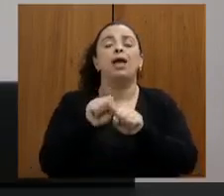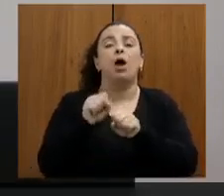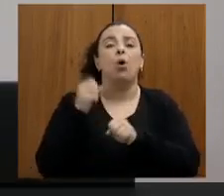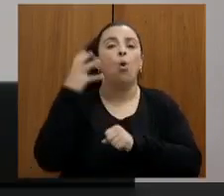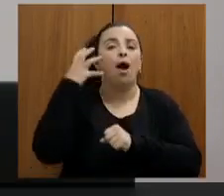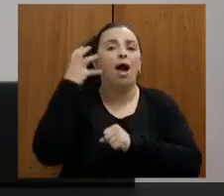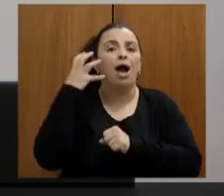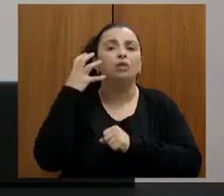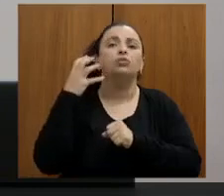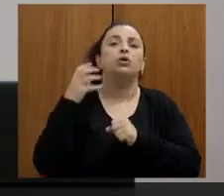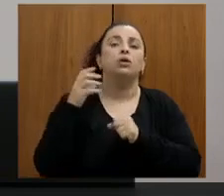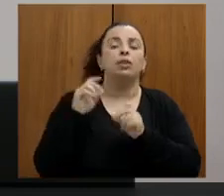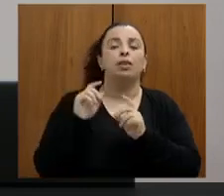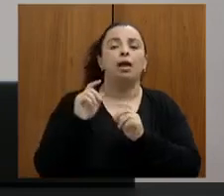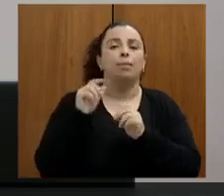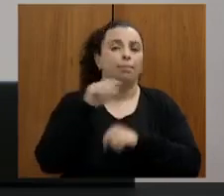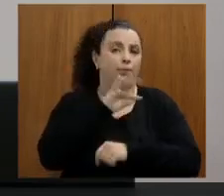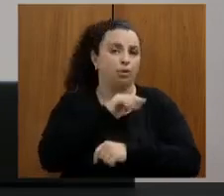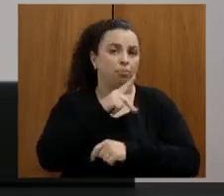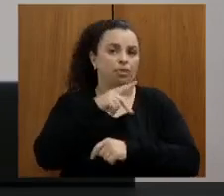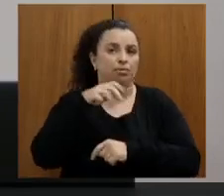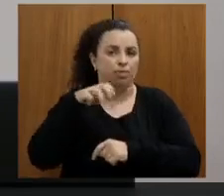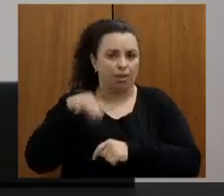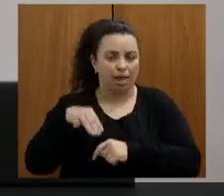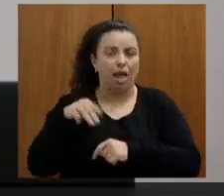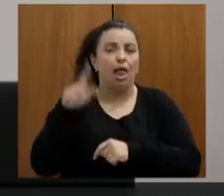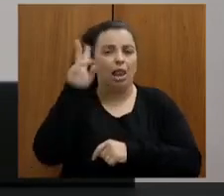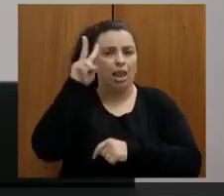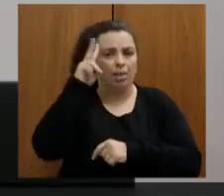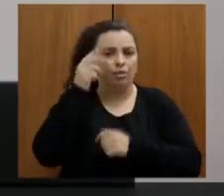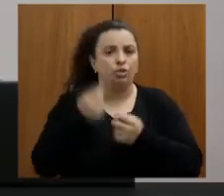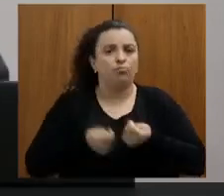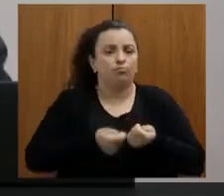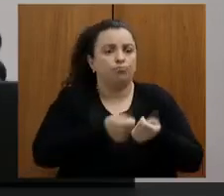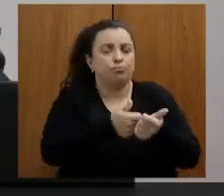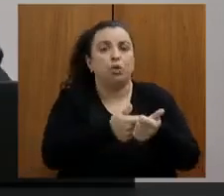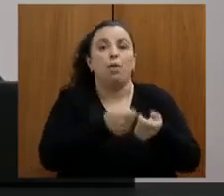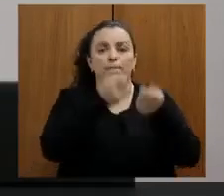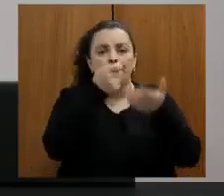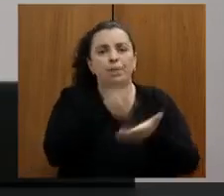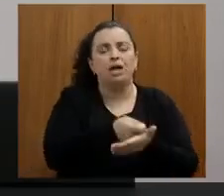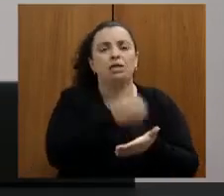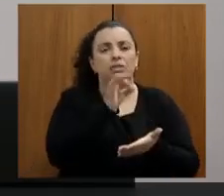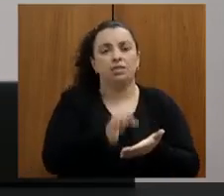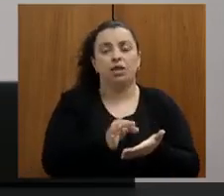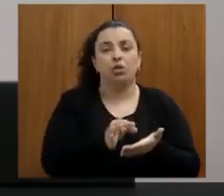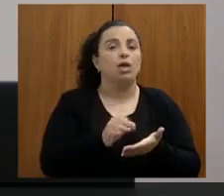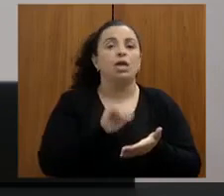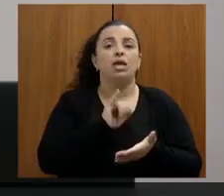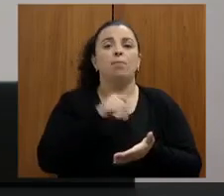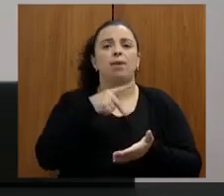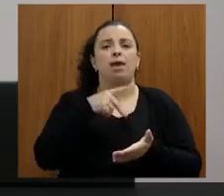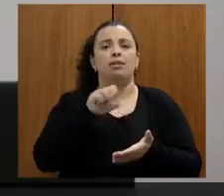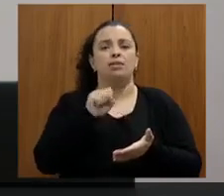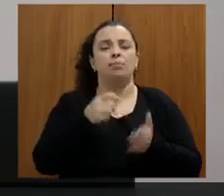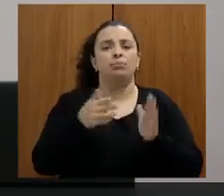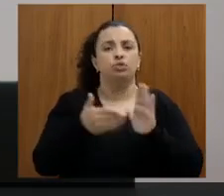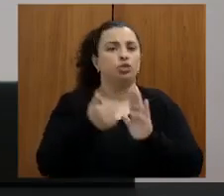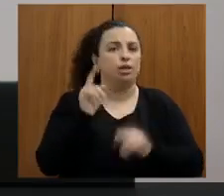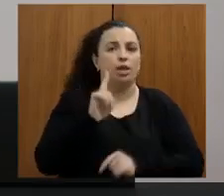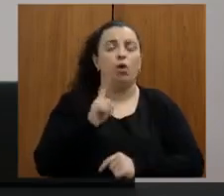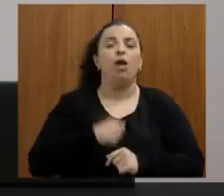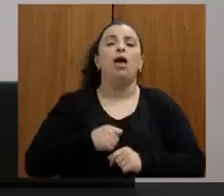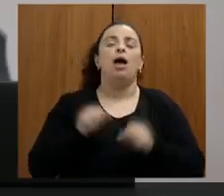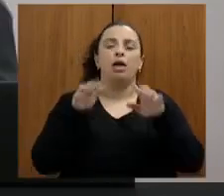pagando a recomposição e de forma especial não retirando os valiosos recursos do ipsm cumprida a finalidade